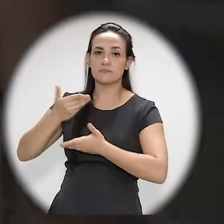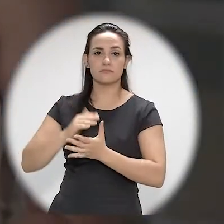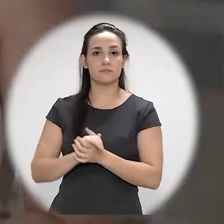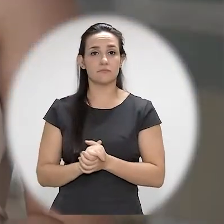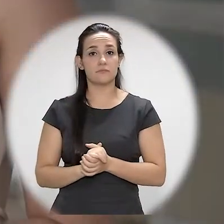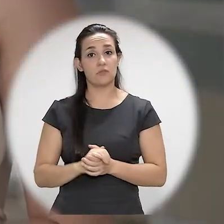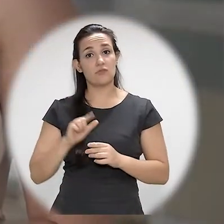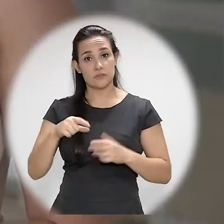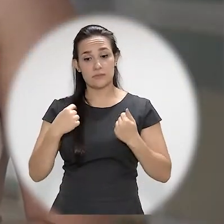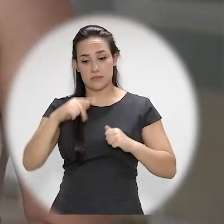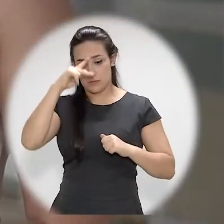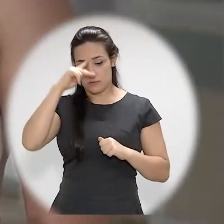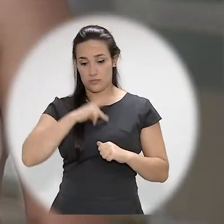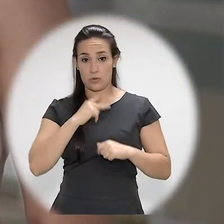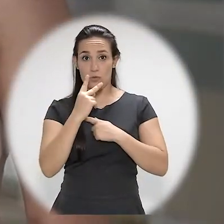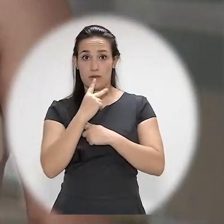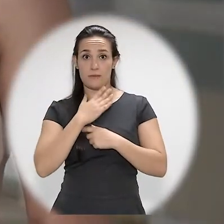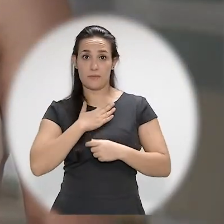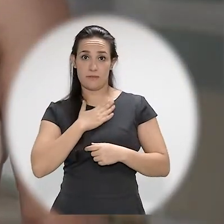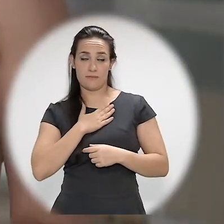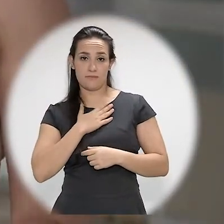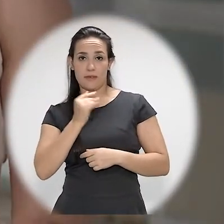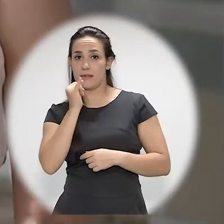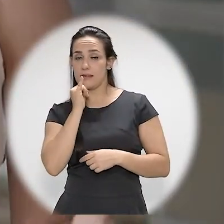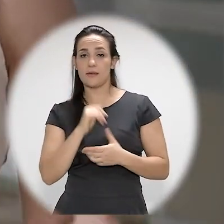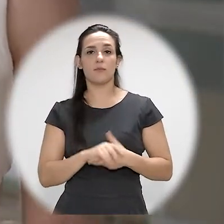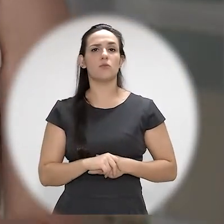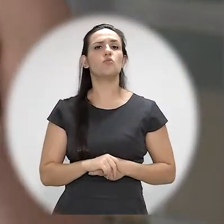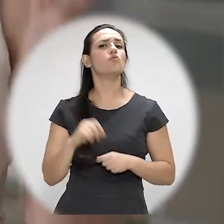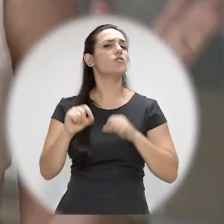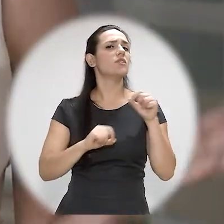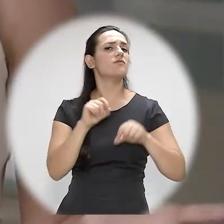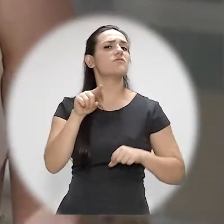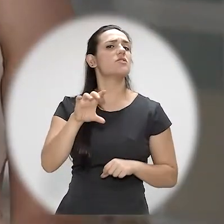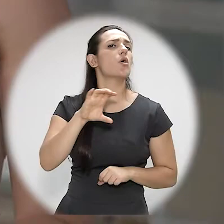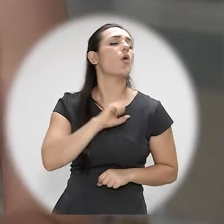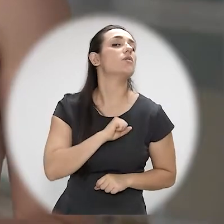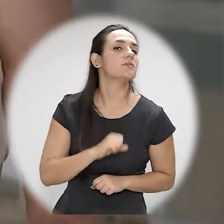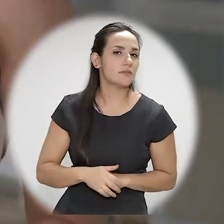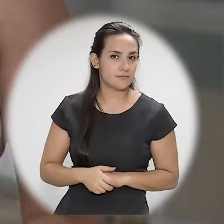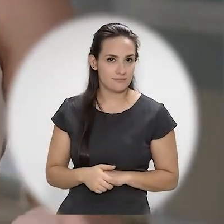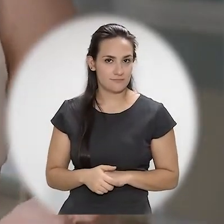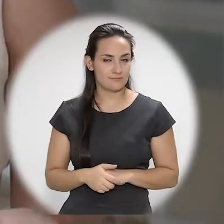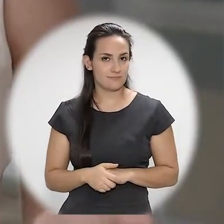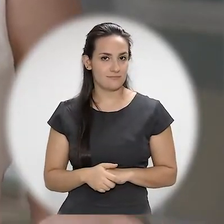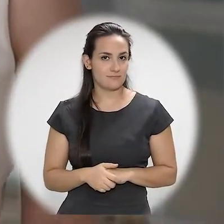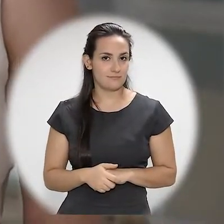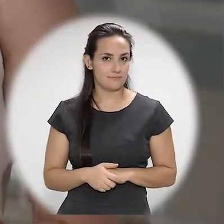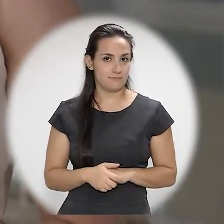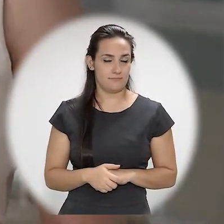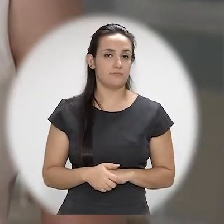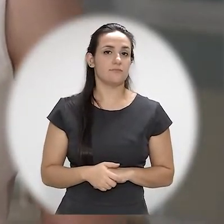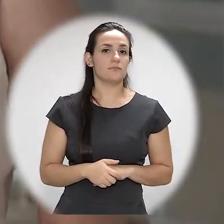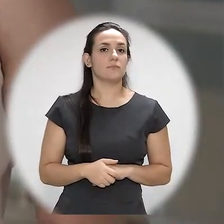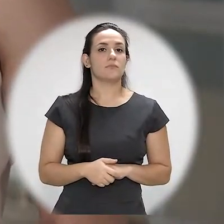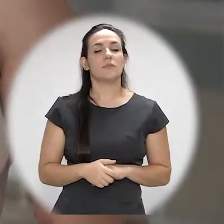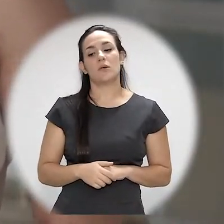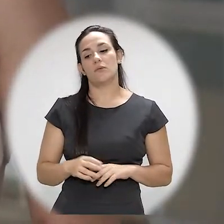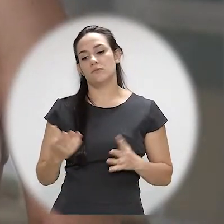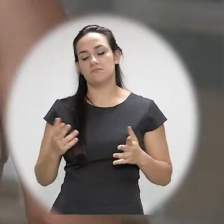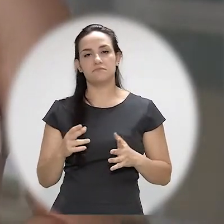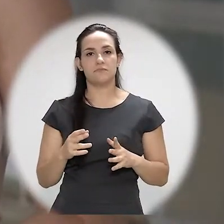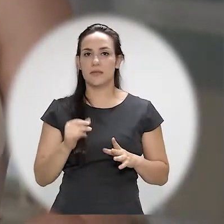importante. Primeira coisa é pensar no seu autocuidado, que é fazer coisas simples, de que gosta, dentro de casa mesmo, pensando, né, no contexto